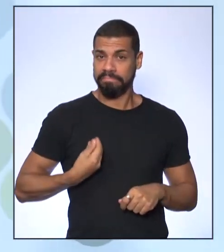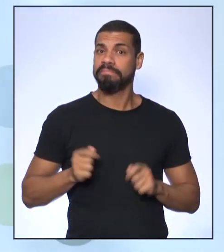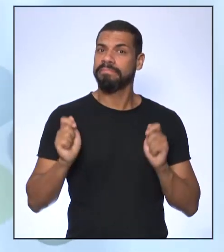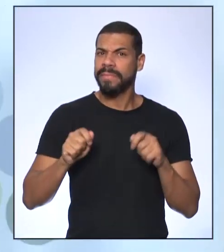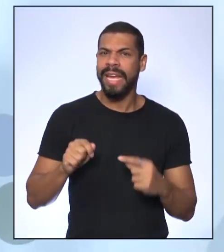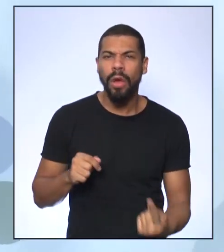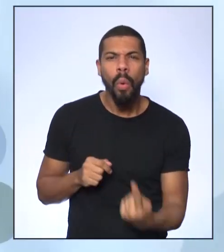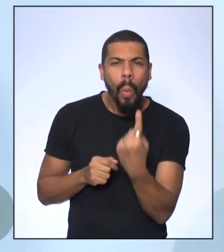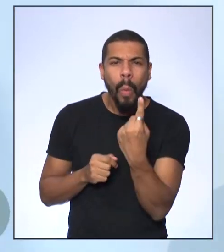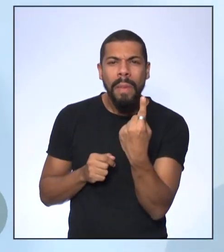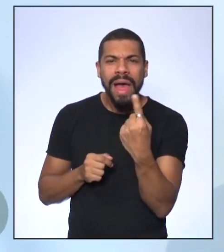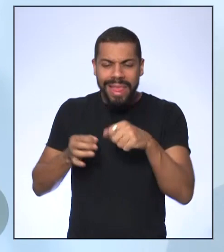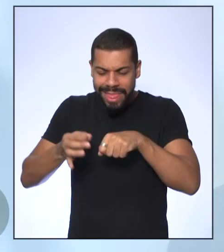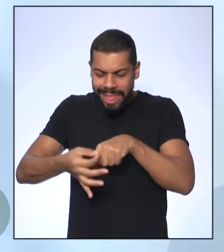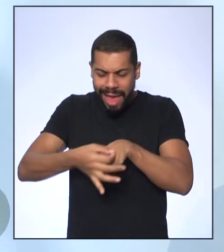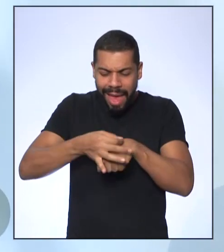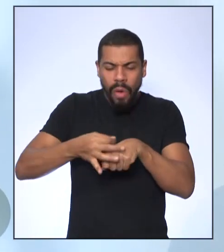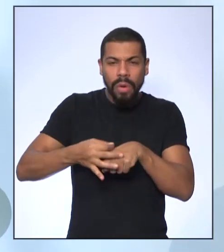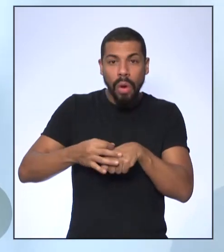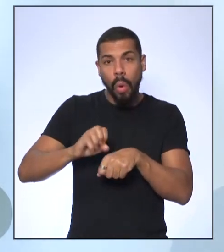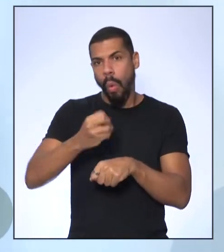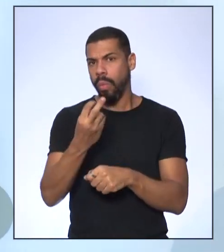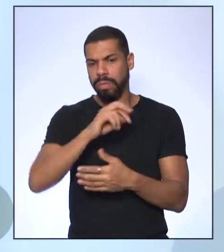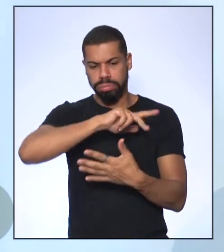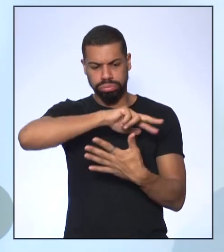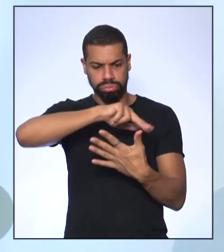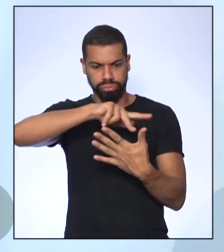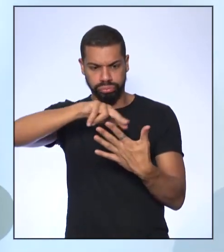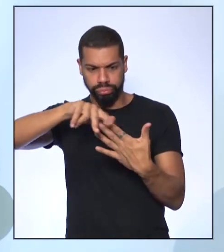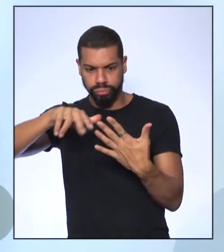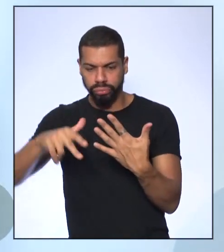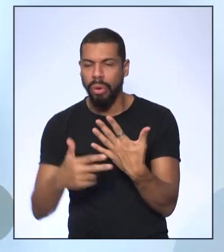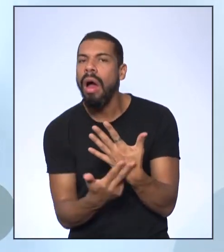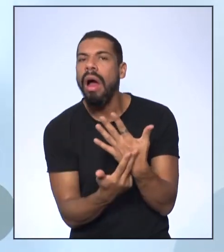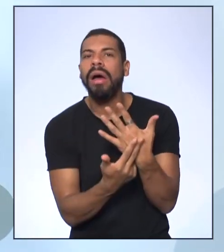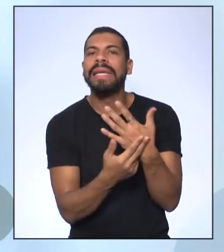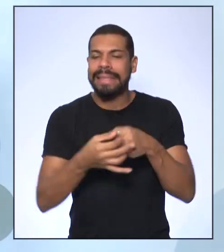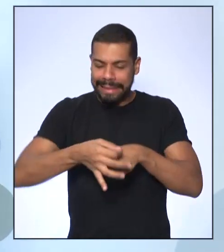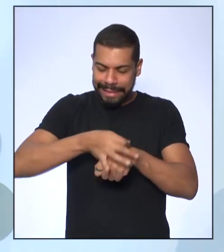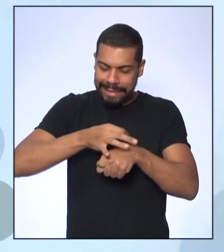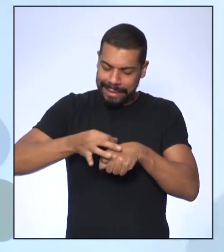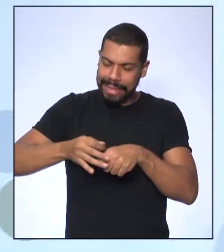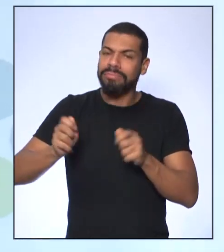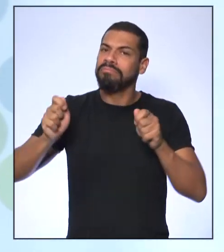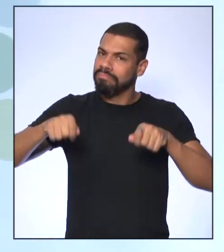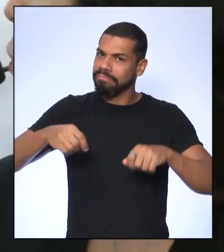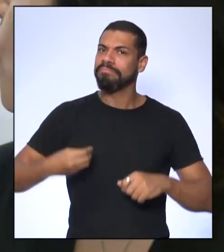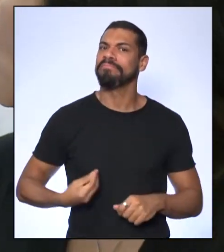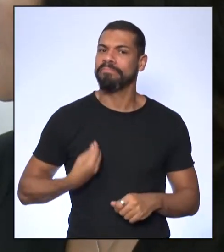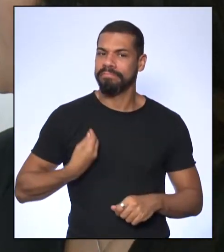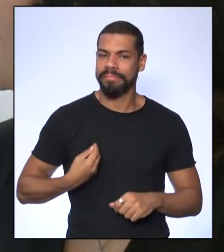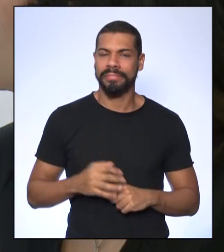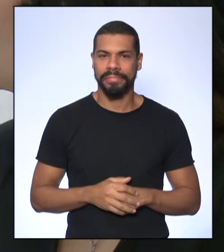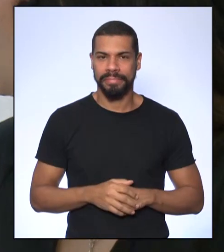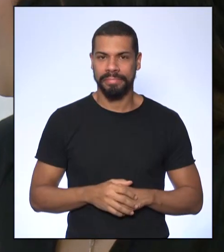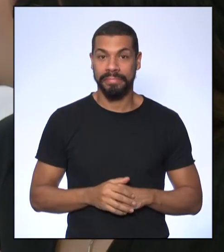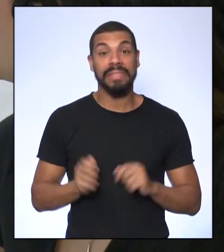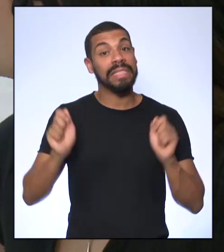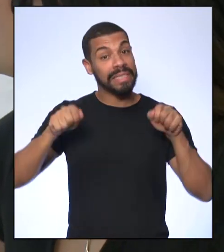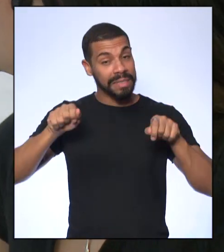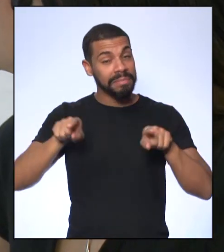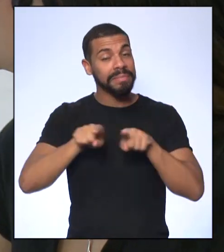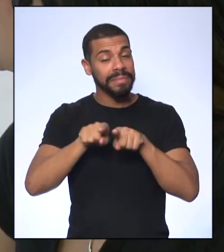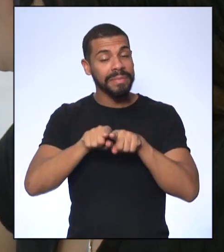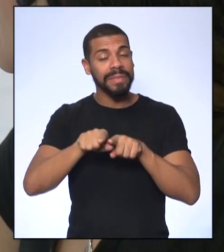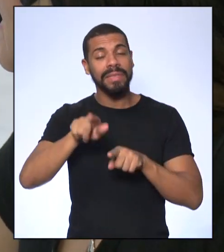Tem uma célula, ou tem trilhões de células, é ser vivo. Ok? E tem os